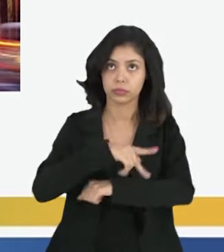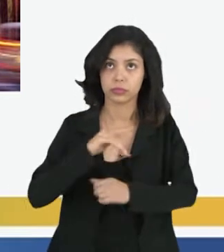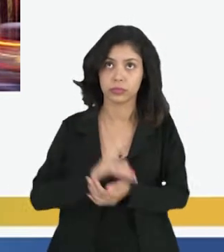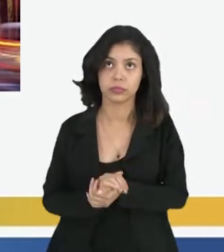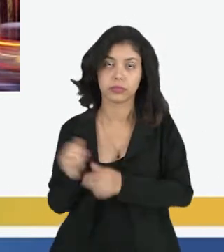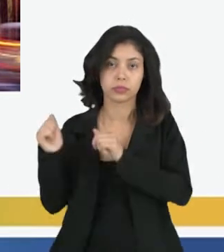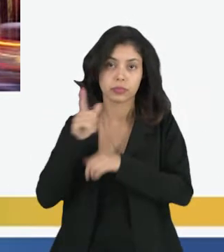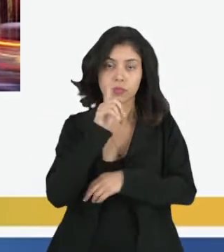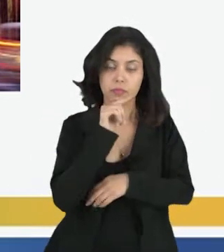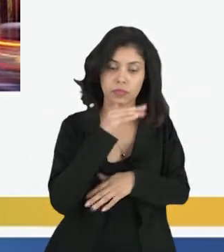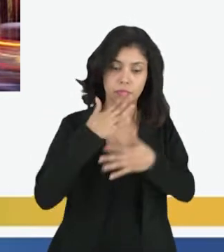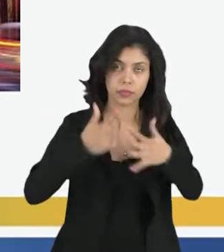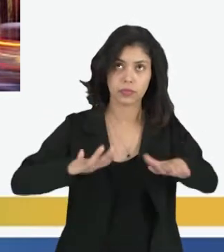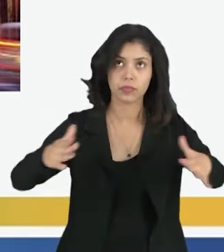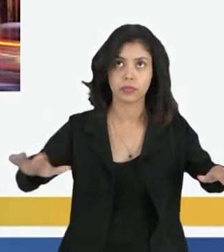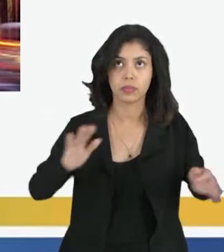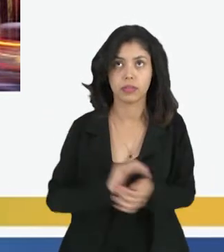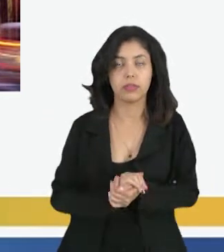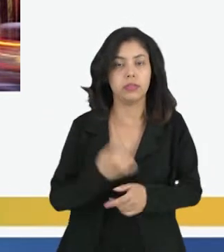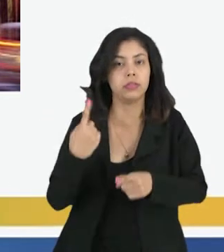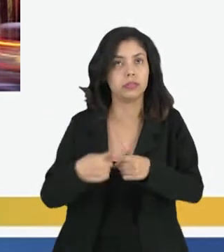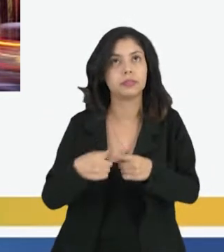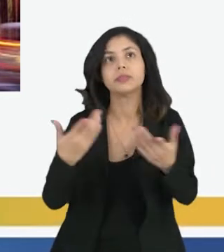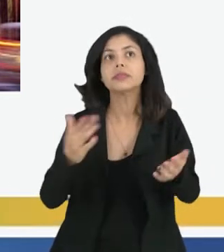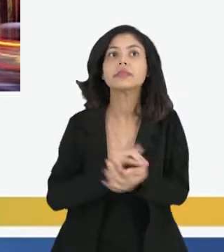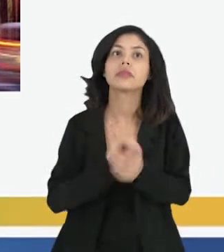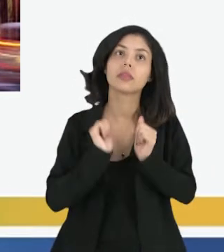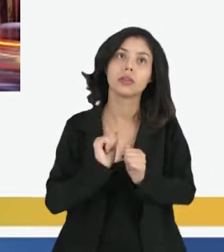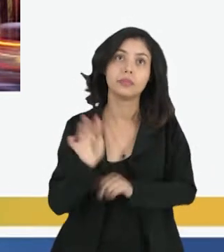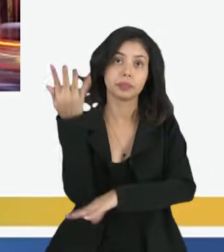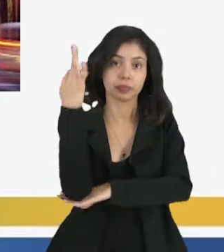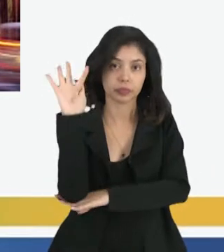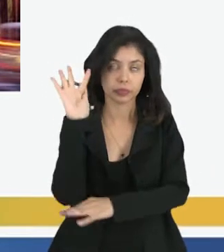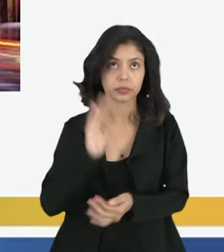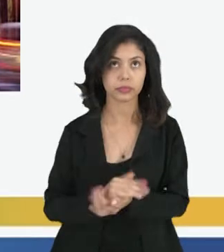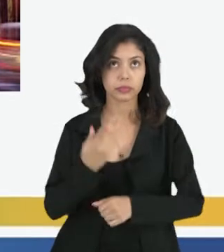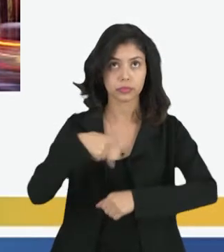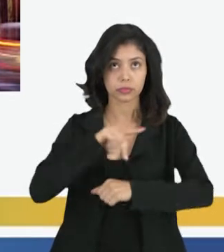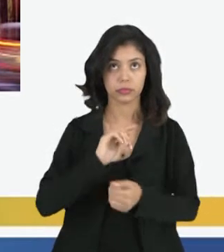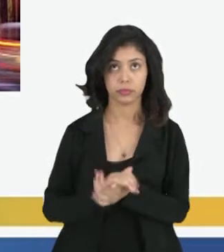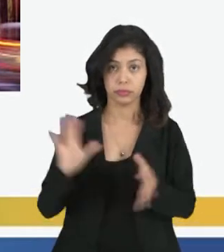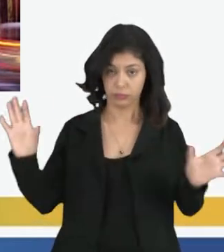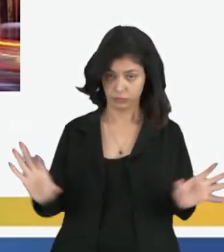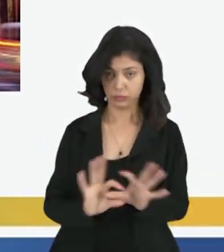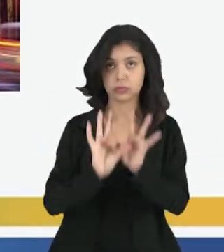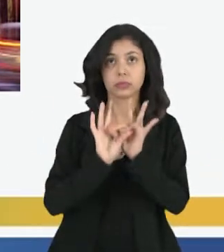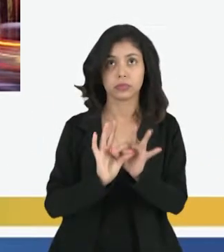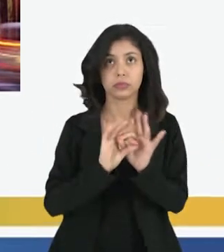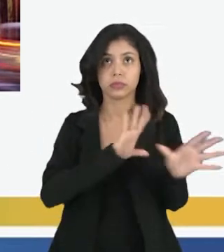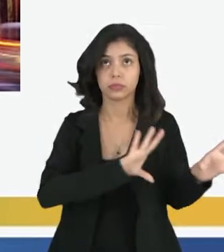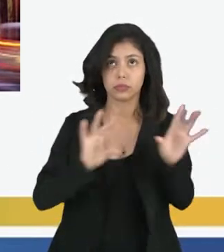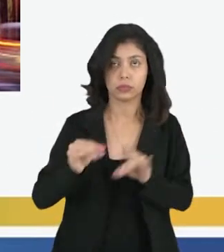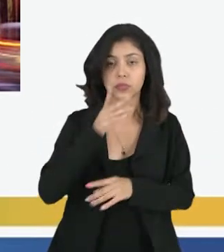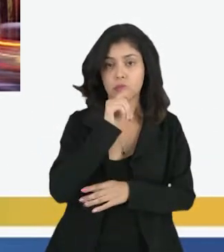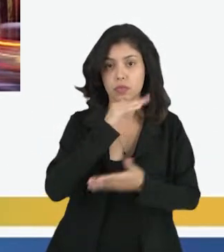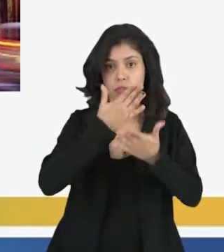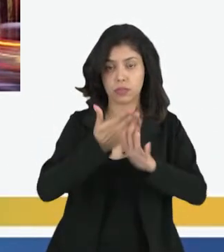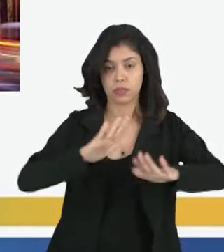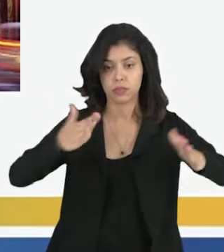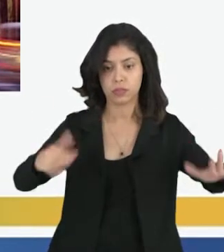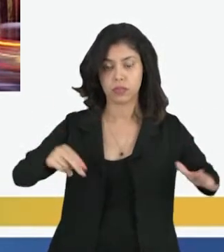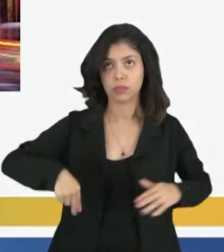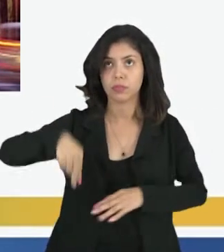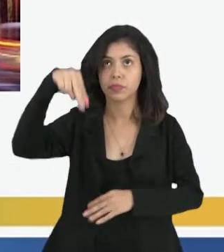pelo Atlântico. Aí podemos citar o Reino Unido, Irlanda, França, os países que se ligam ao Atlântico através do Mar do